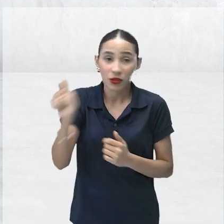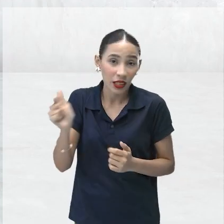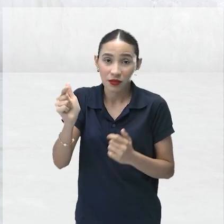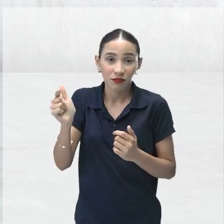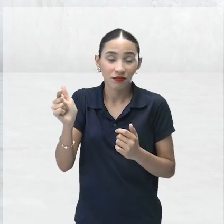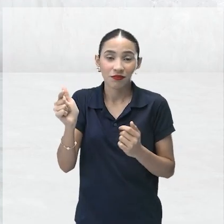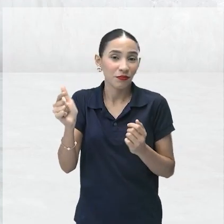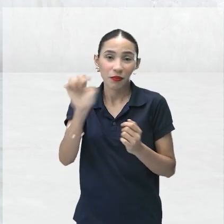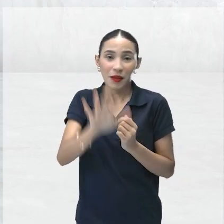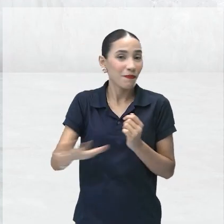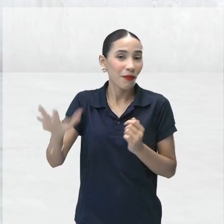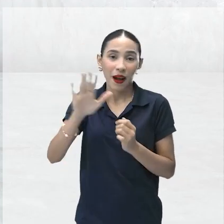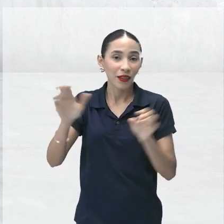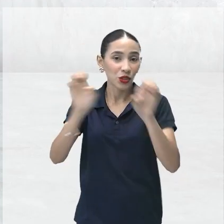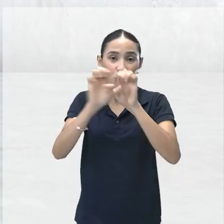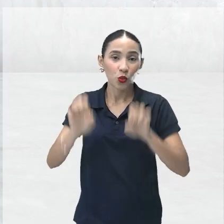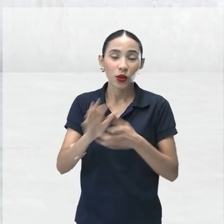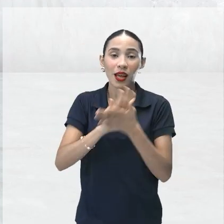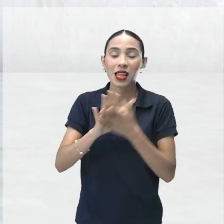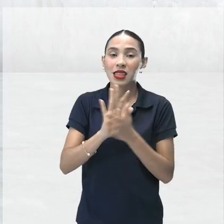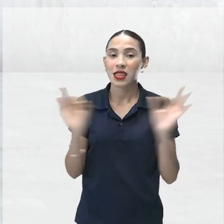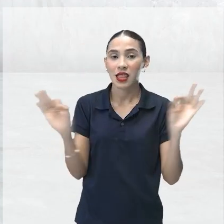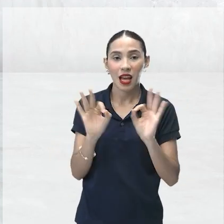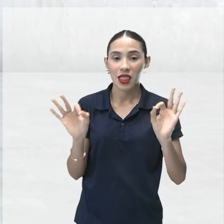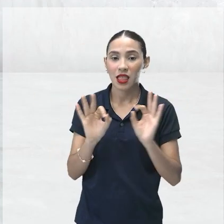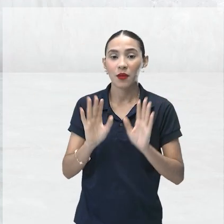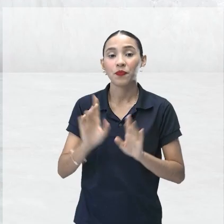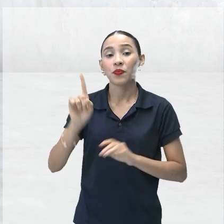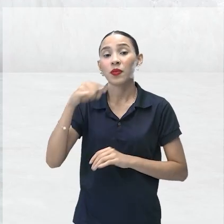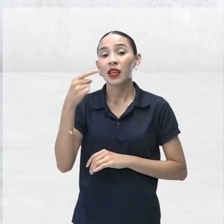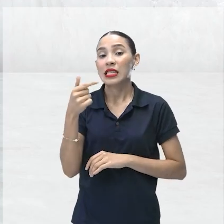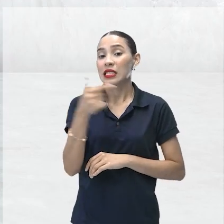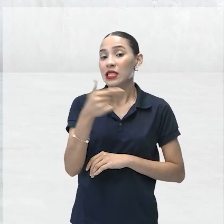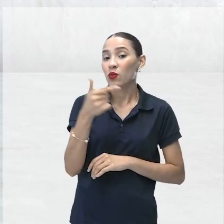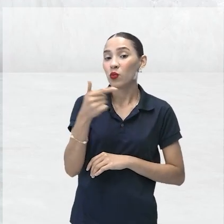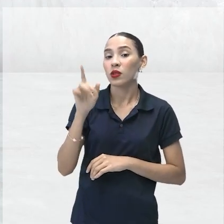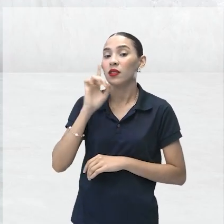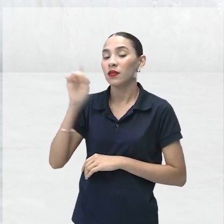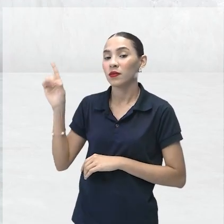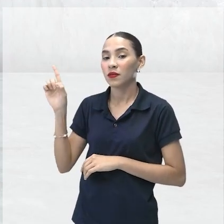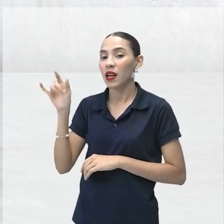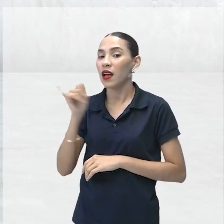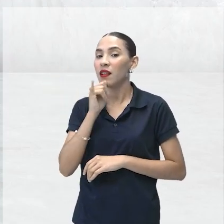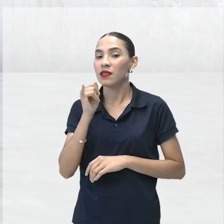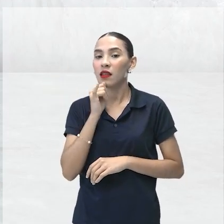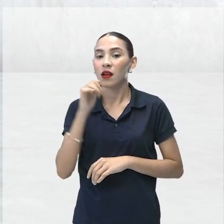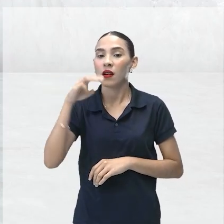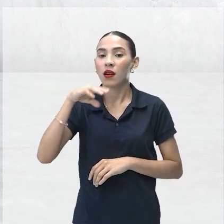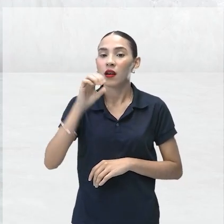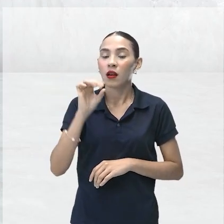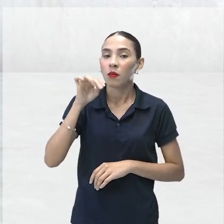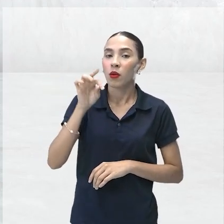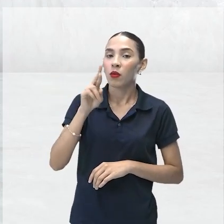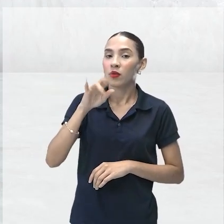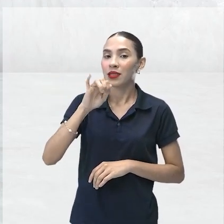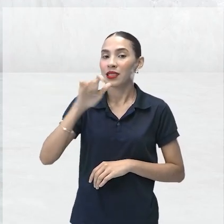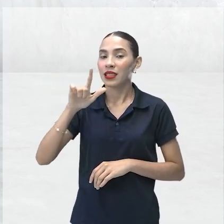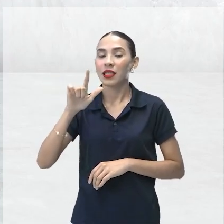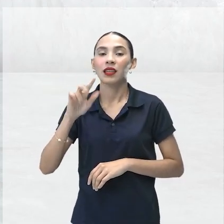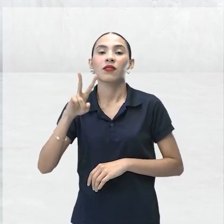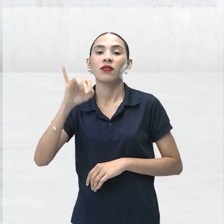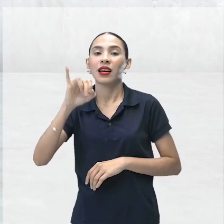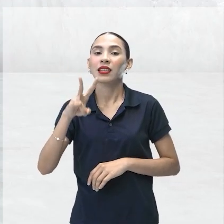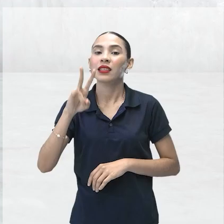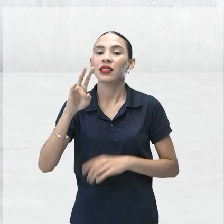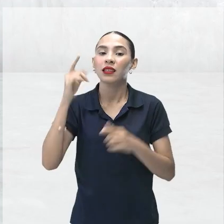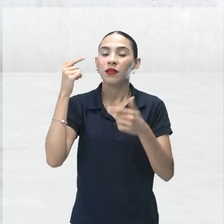coisa figurativa. Já na outra lá, da ponta, aquela outra, que é de Mondrian, ele vai trabalhar com